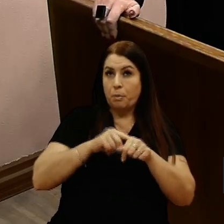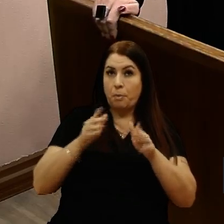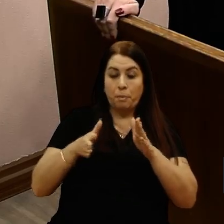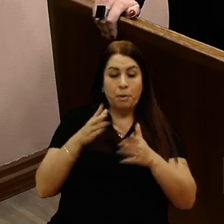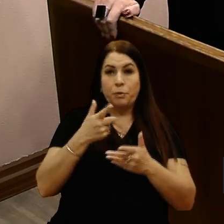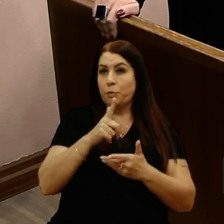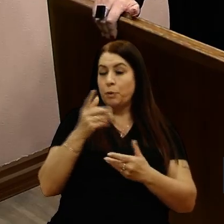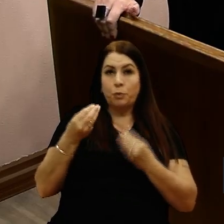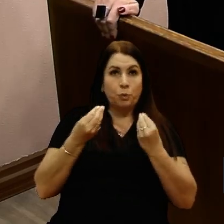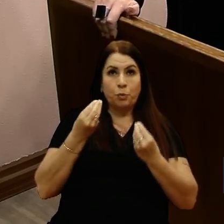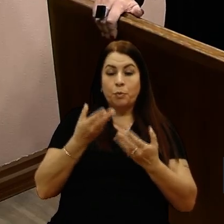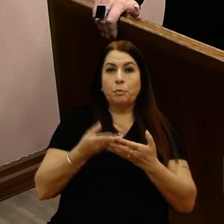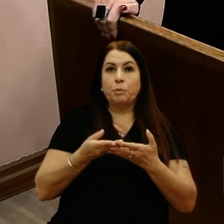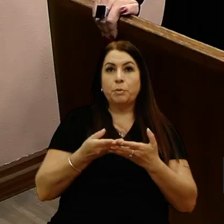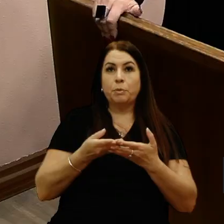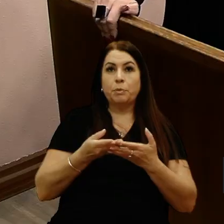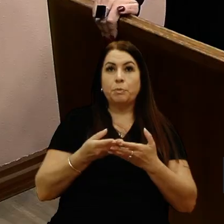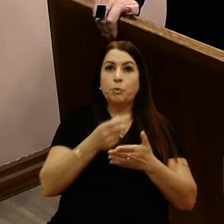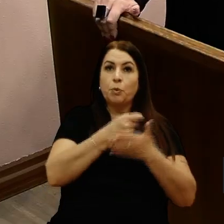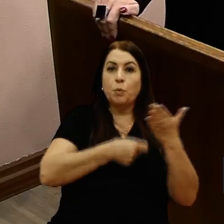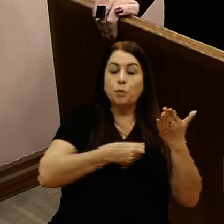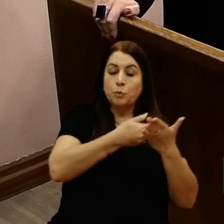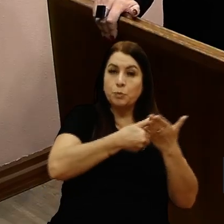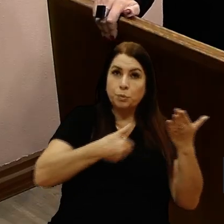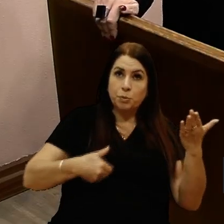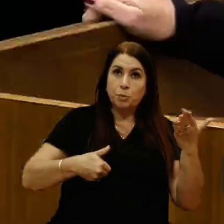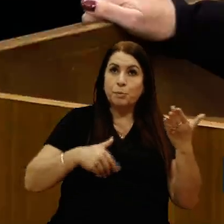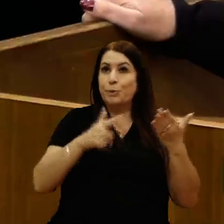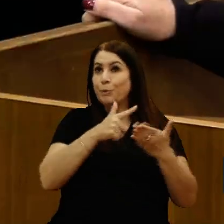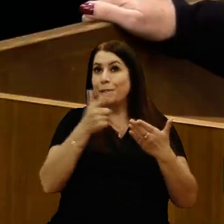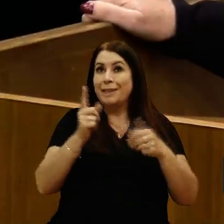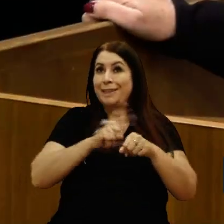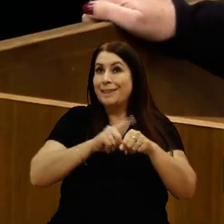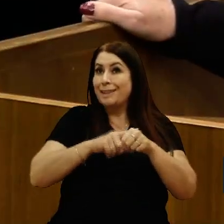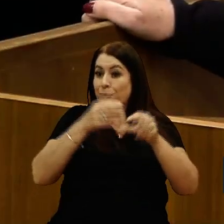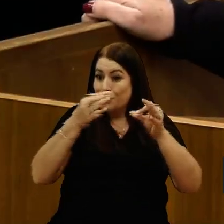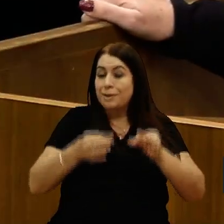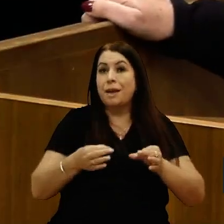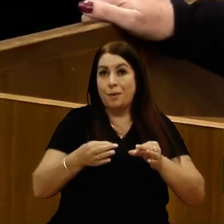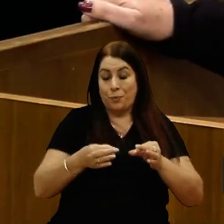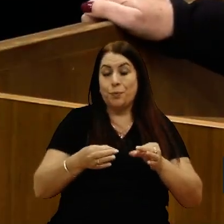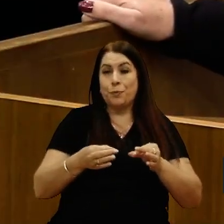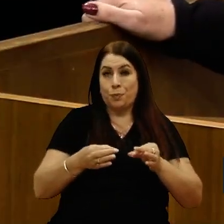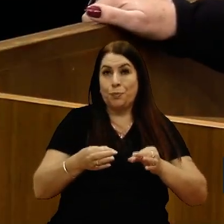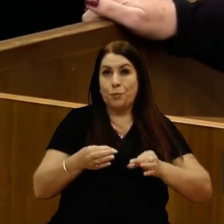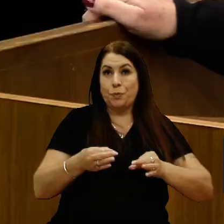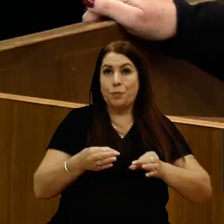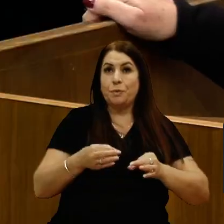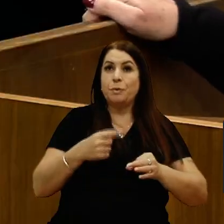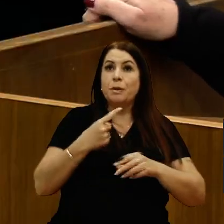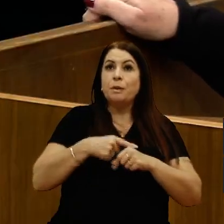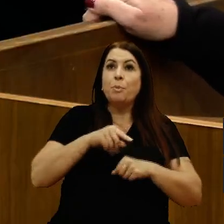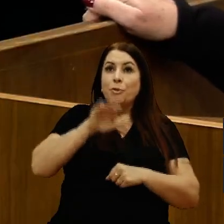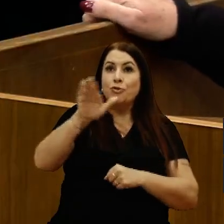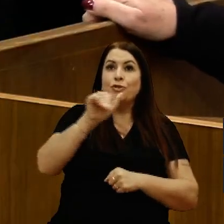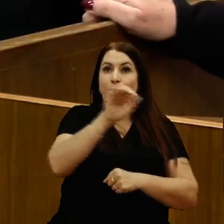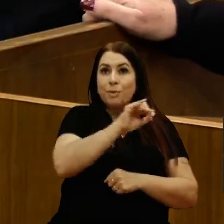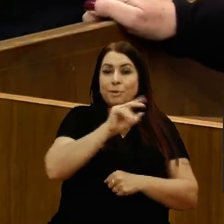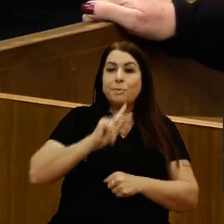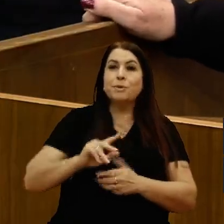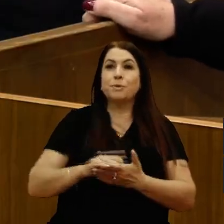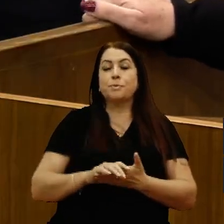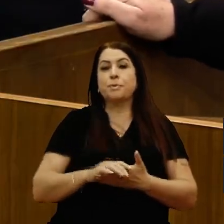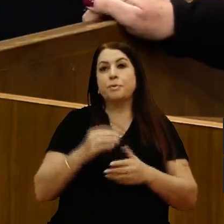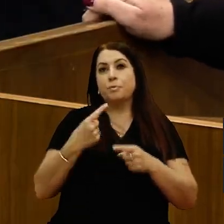não dá para ser por concurso público, porque não daria tempo efetivo, tempo para chamar essas pessoas